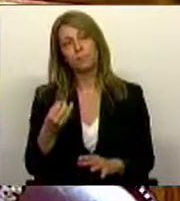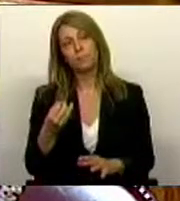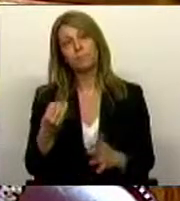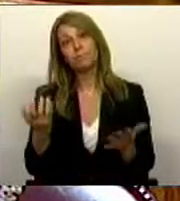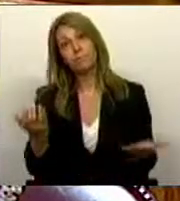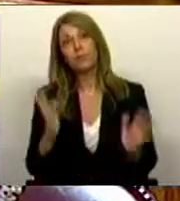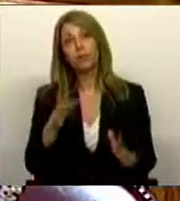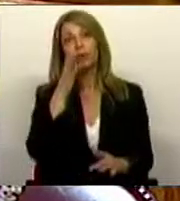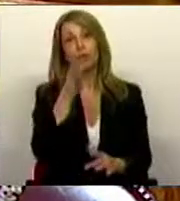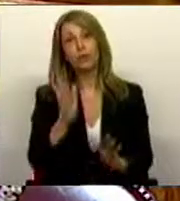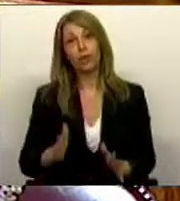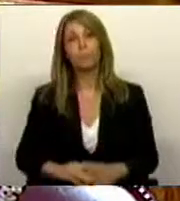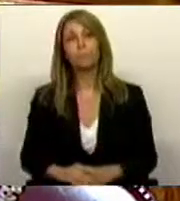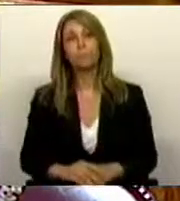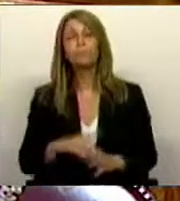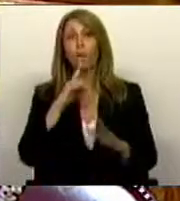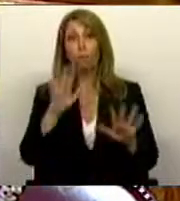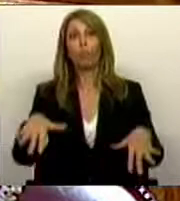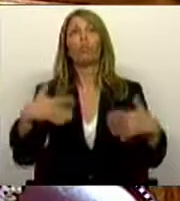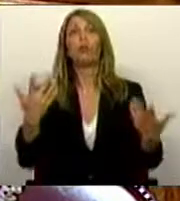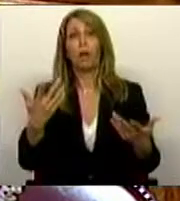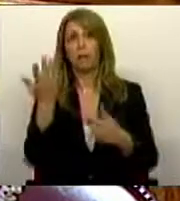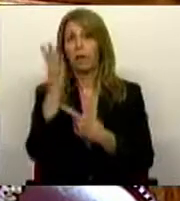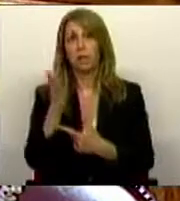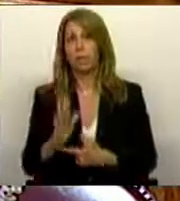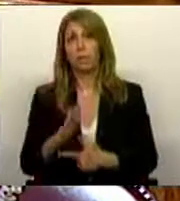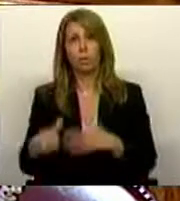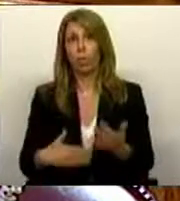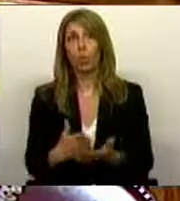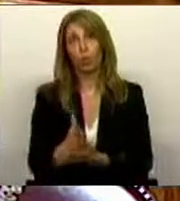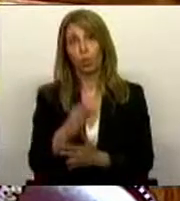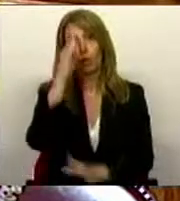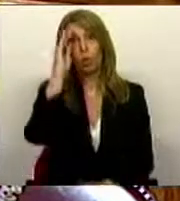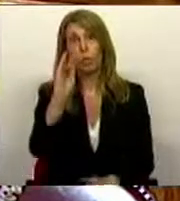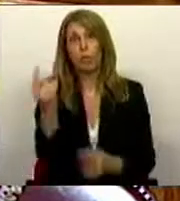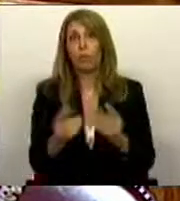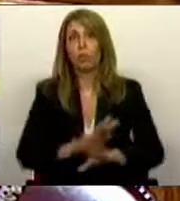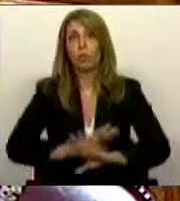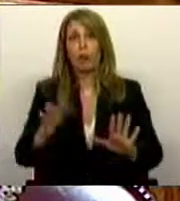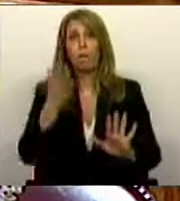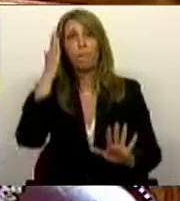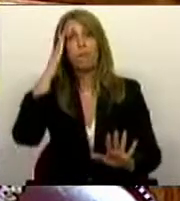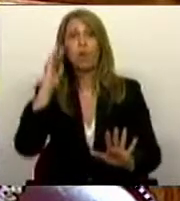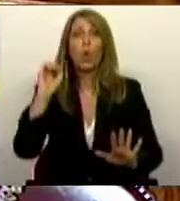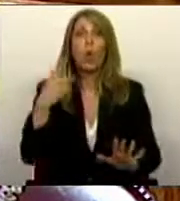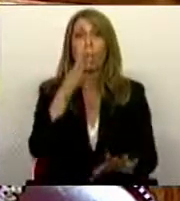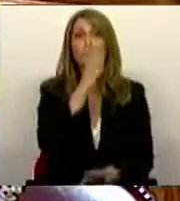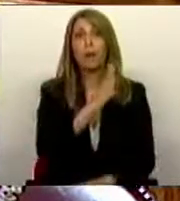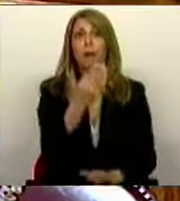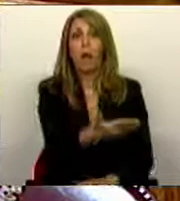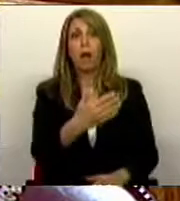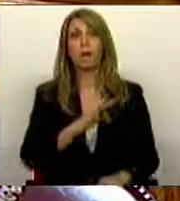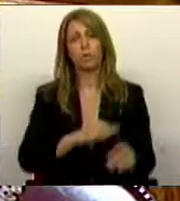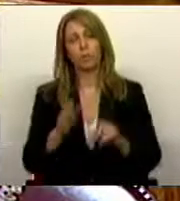já aqui referi. E poderia continuar a dar exemplos de recomendações que de alguma forma já se encontram previstas ou já são praticadas, senhores